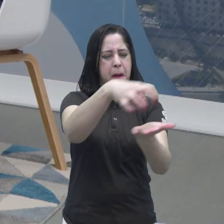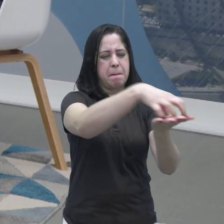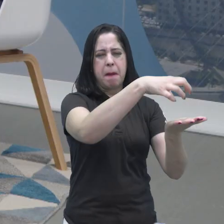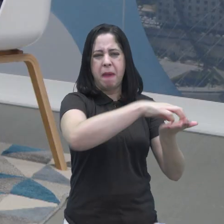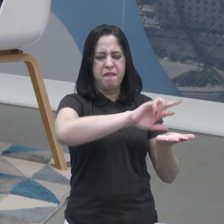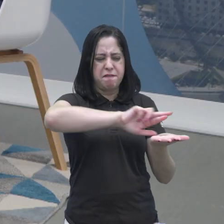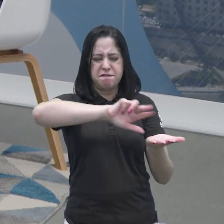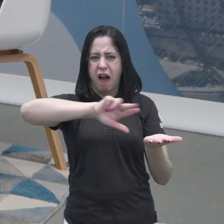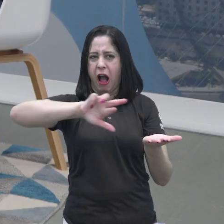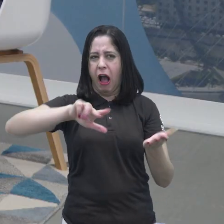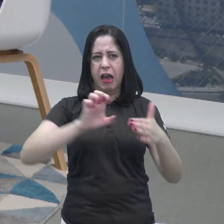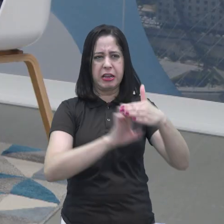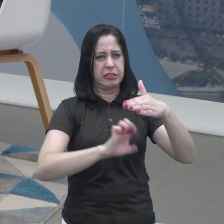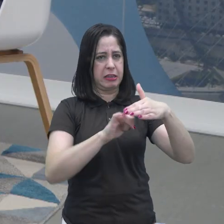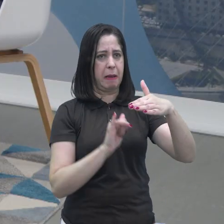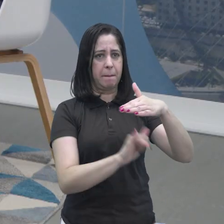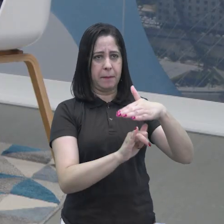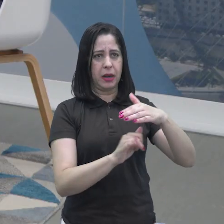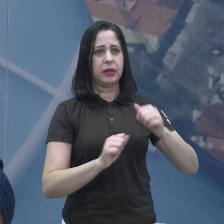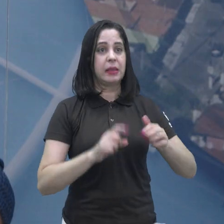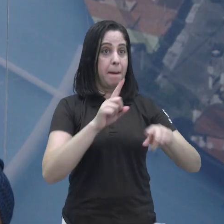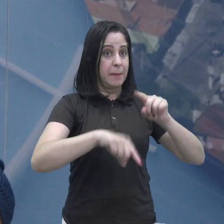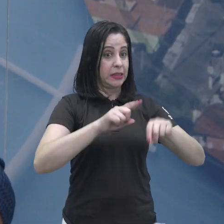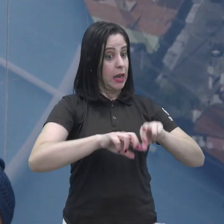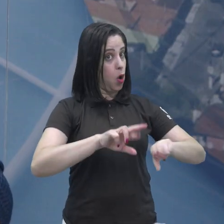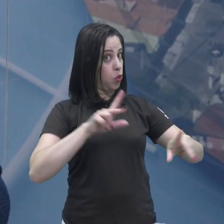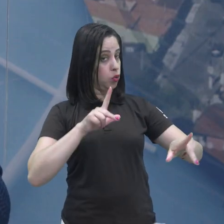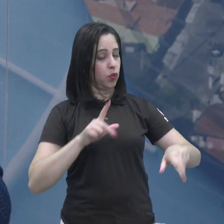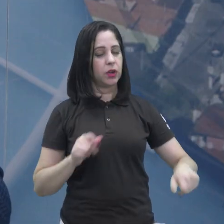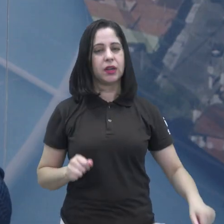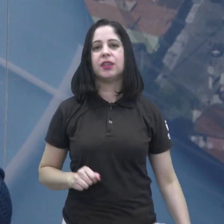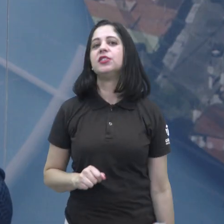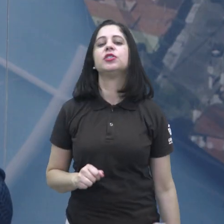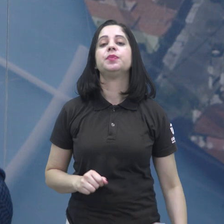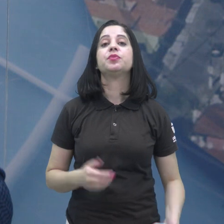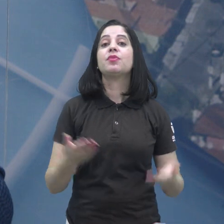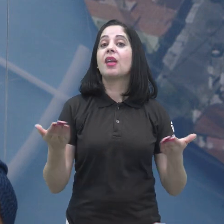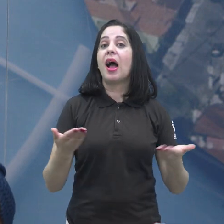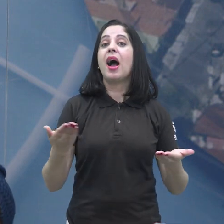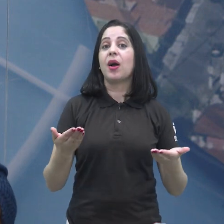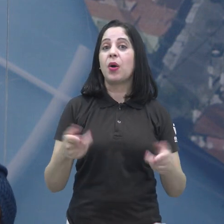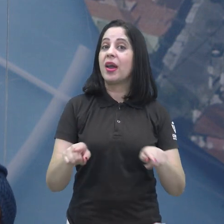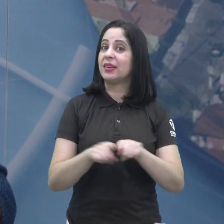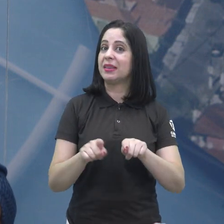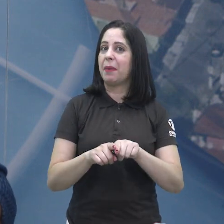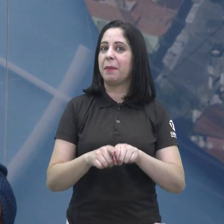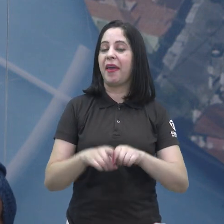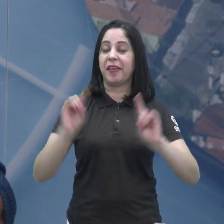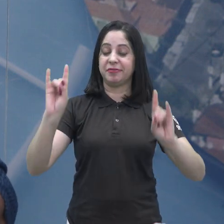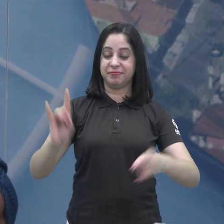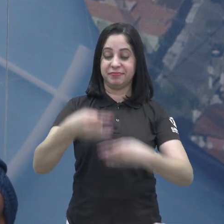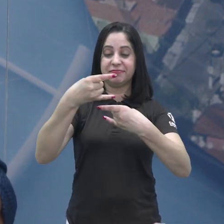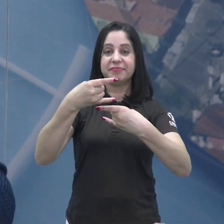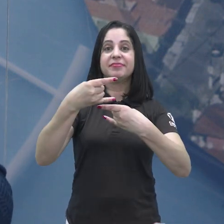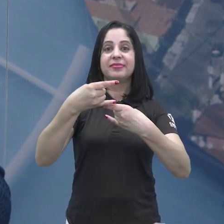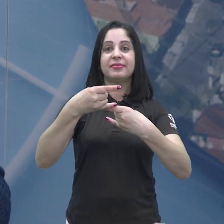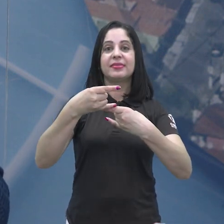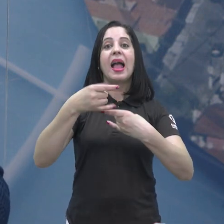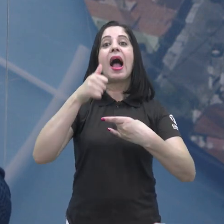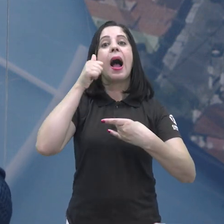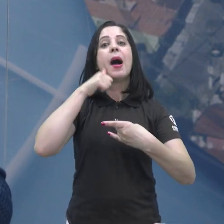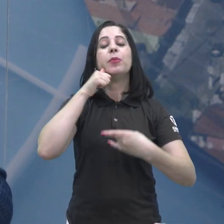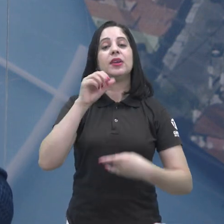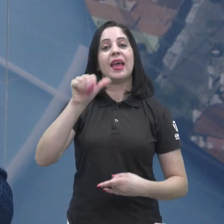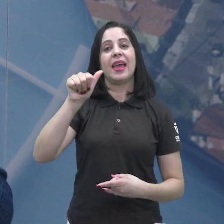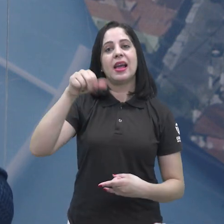isso que é muito legal a gente trazer essa dúvida aqui para o programa. Eu queria aproveitar também para apresentar aqui, né, a gente também recebe a Ana